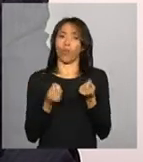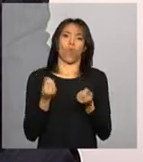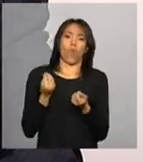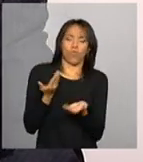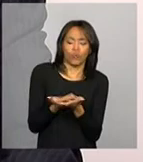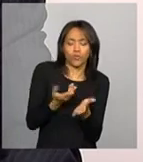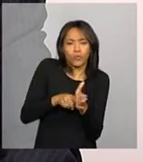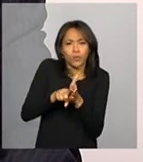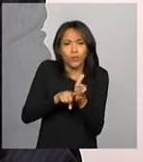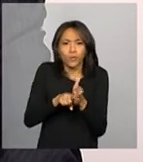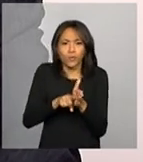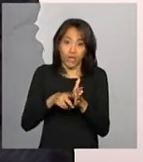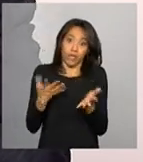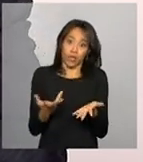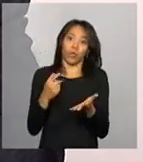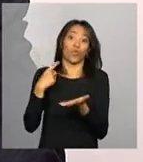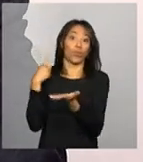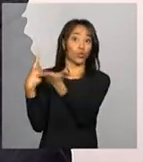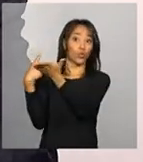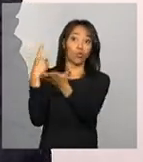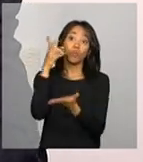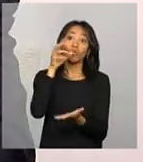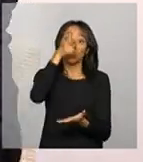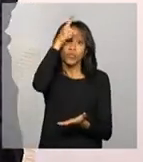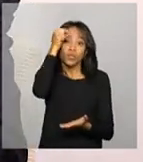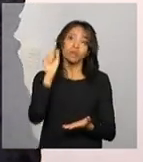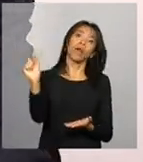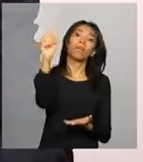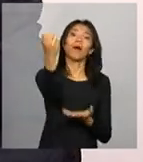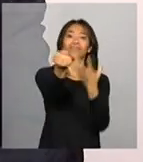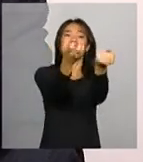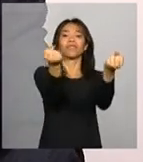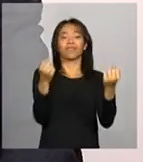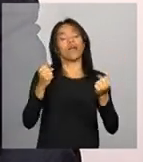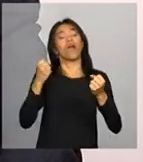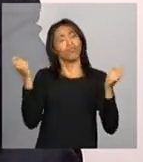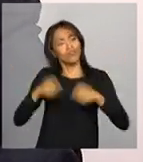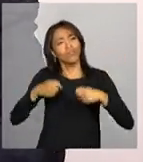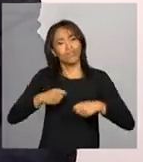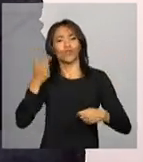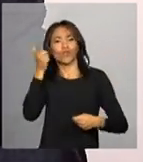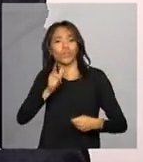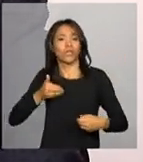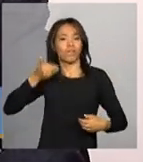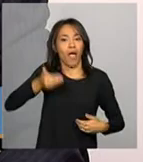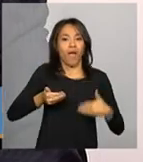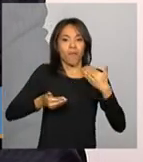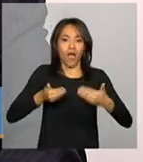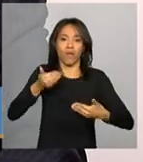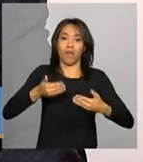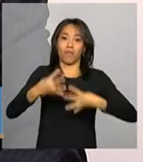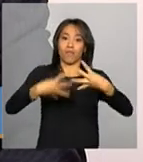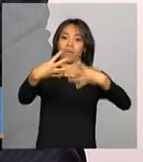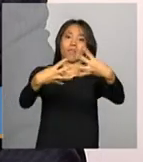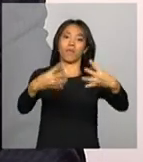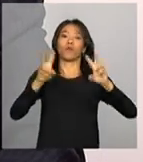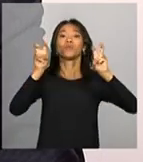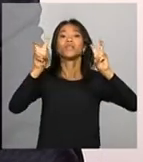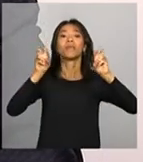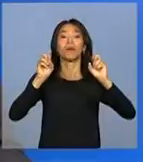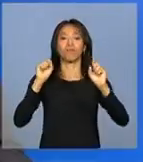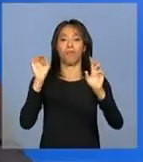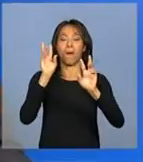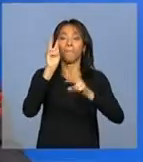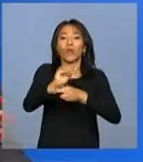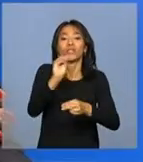análises os municípios se comprometeram é possível avançarmos muito mais nos próximos quatro anos no que diz respeito à proteção social no país é